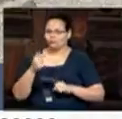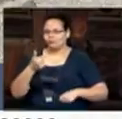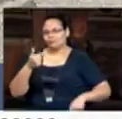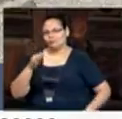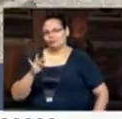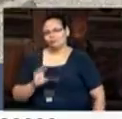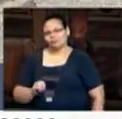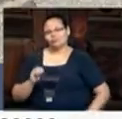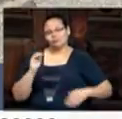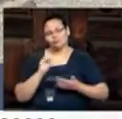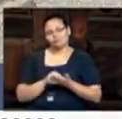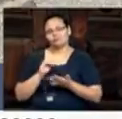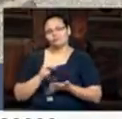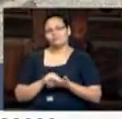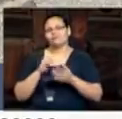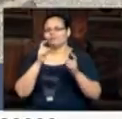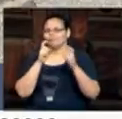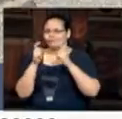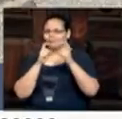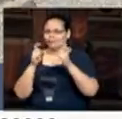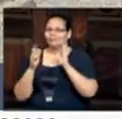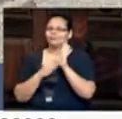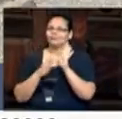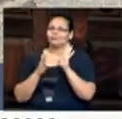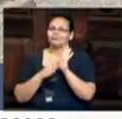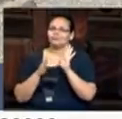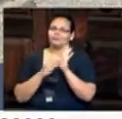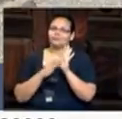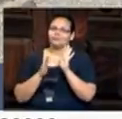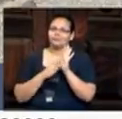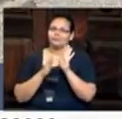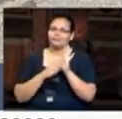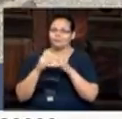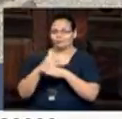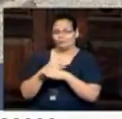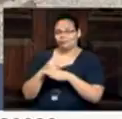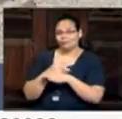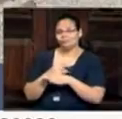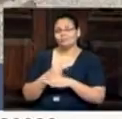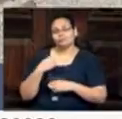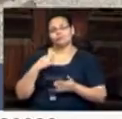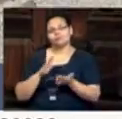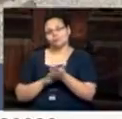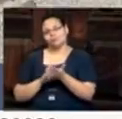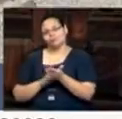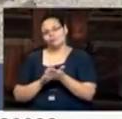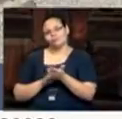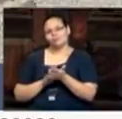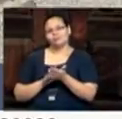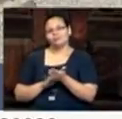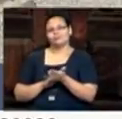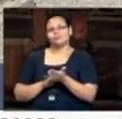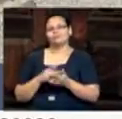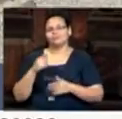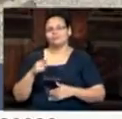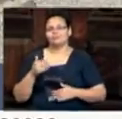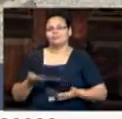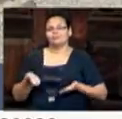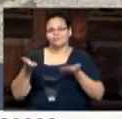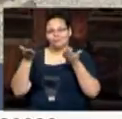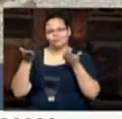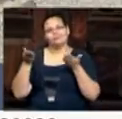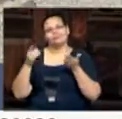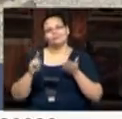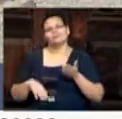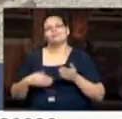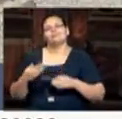foi a ausência do debate de propostas para a nossa cidade. Fica aqui o meu recado e parabenizo a Vossa Excelência por ter elevado o